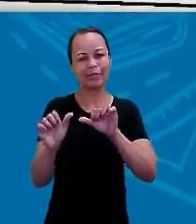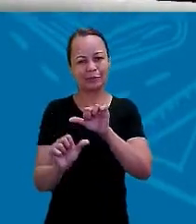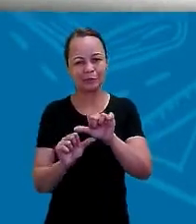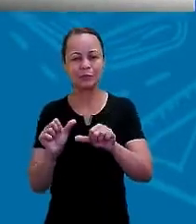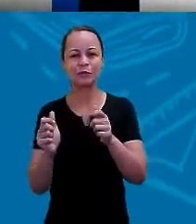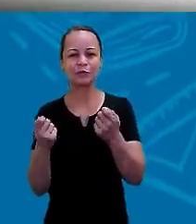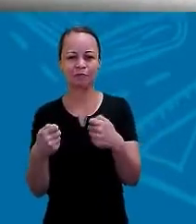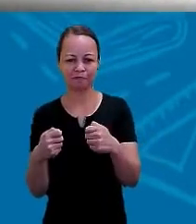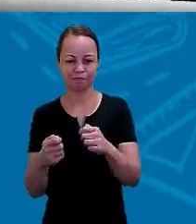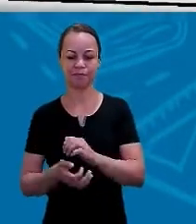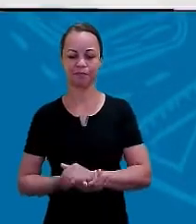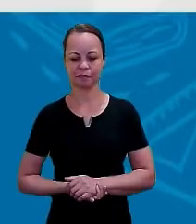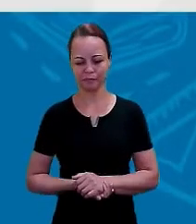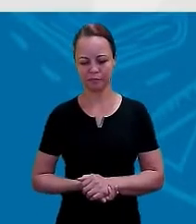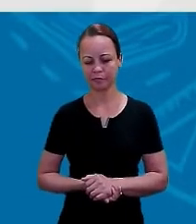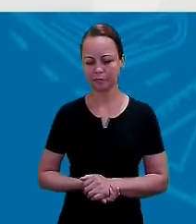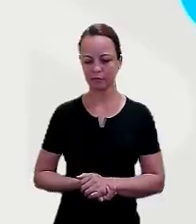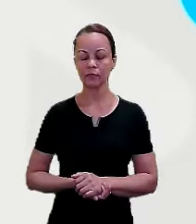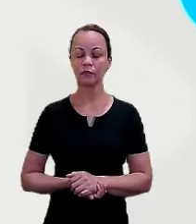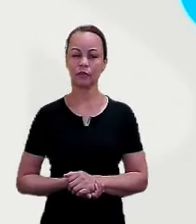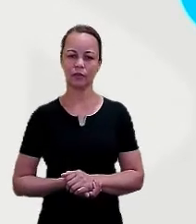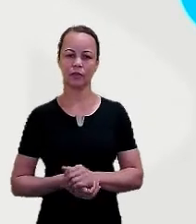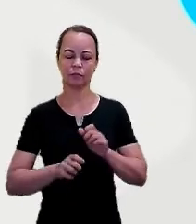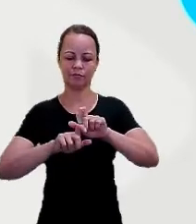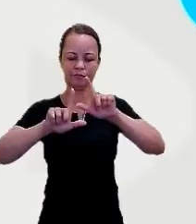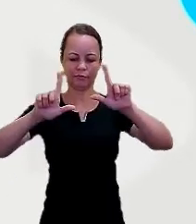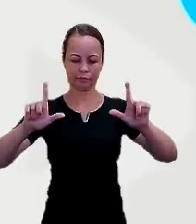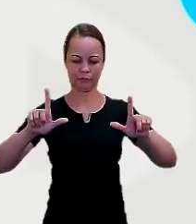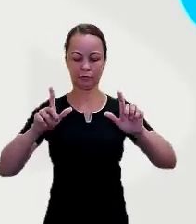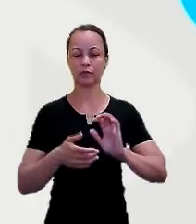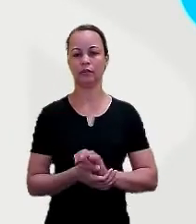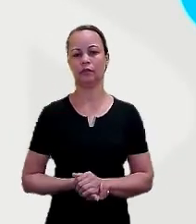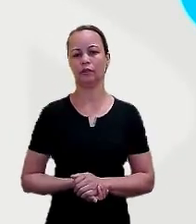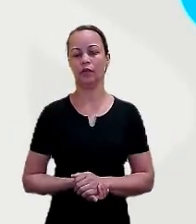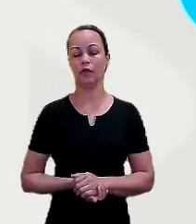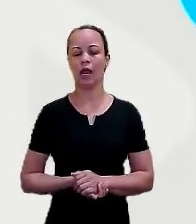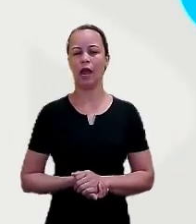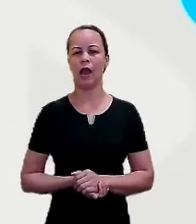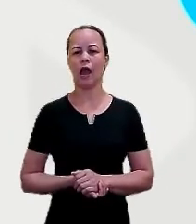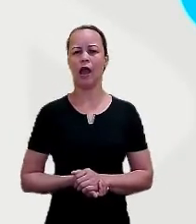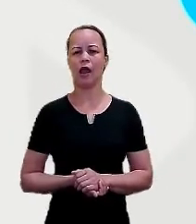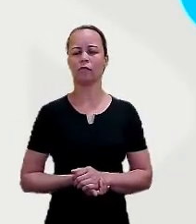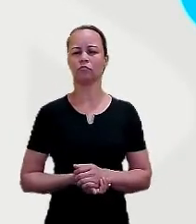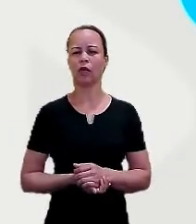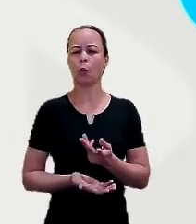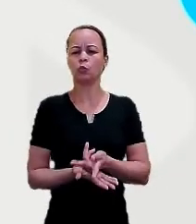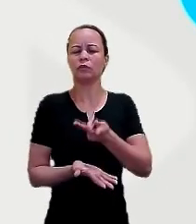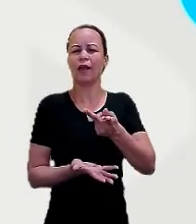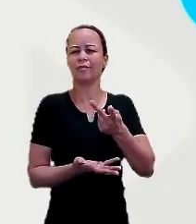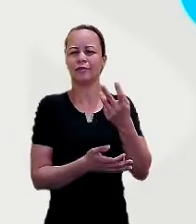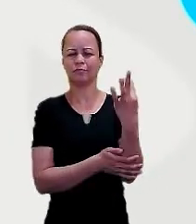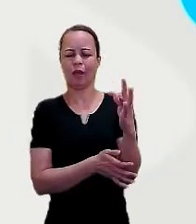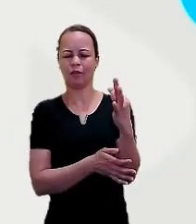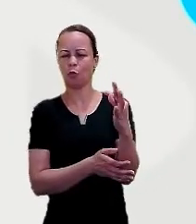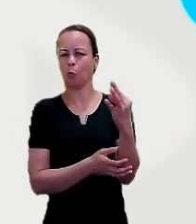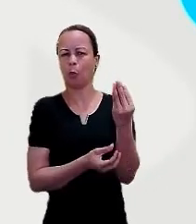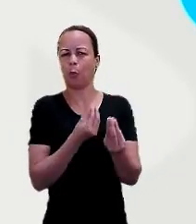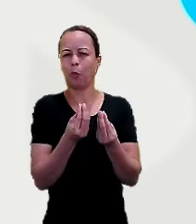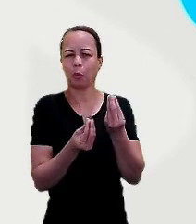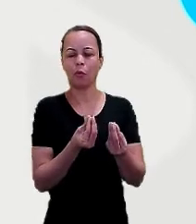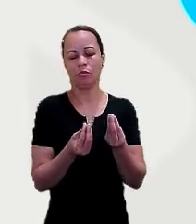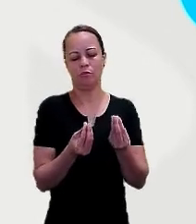para o nosso primeiro isso. Como funciona a dor? Então, dentro de uma perspectiva